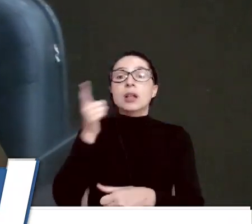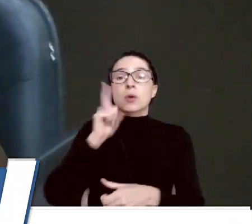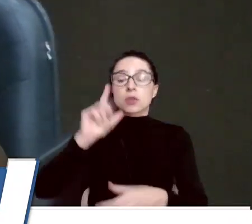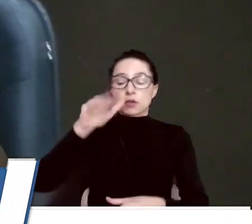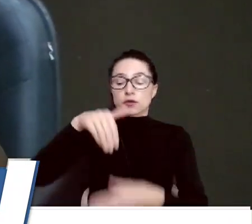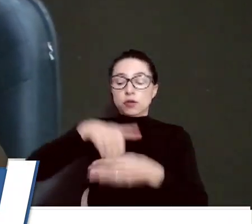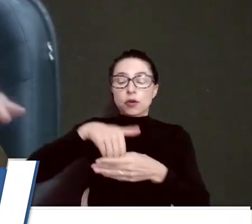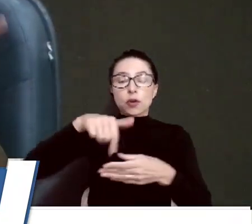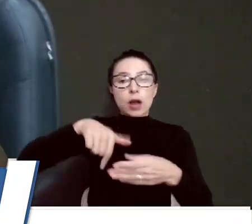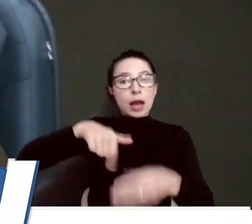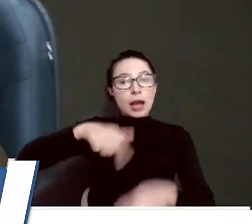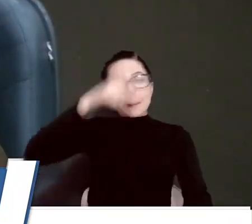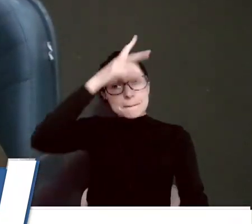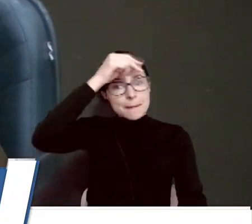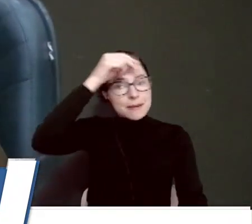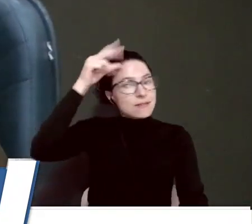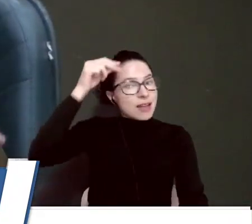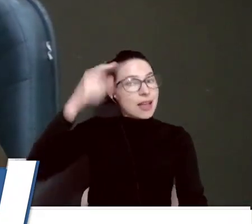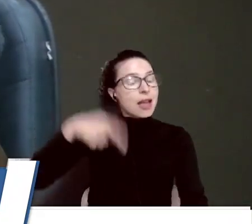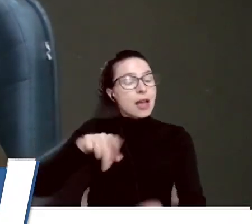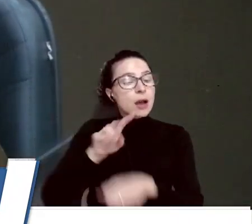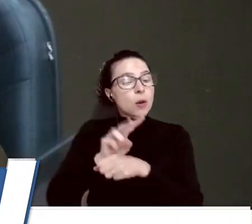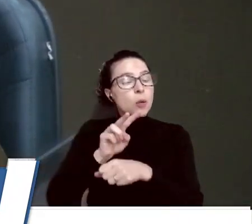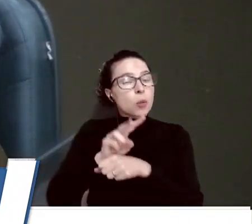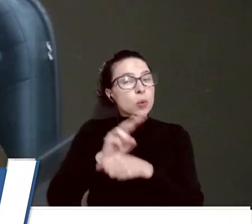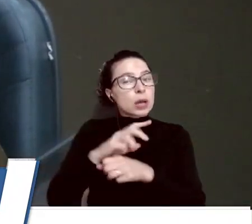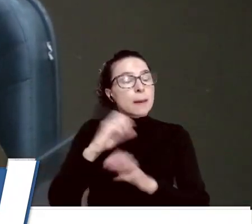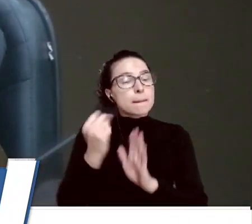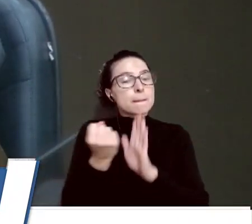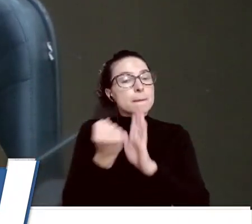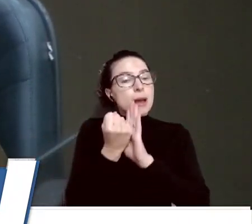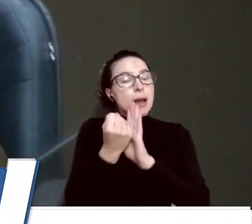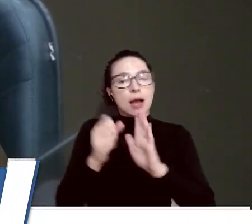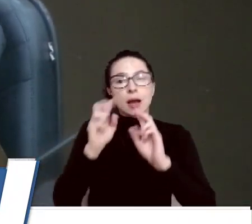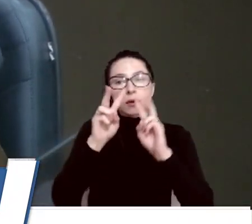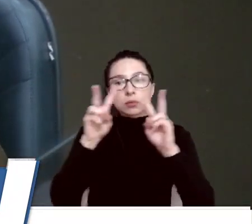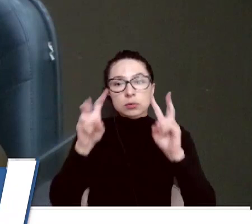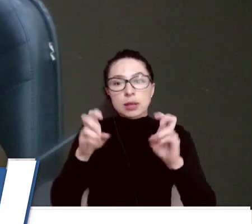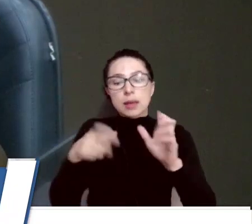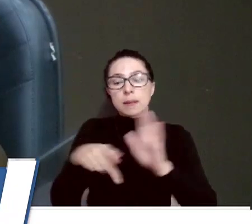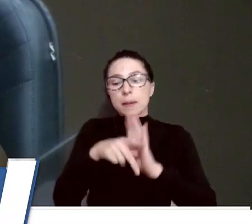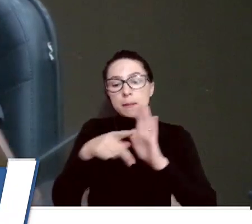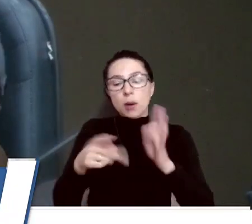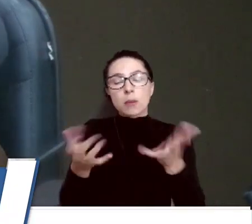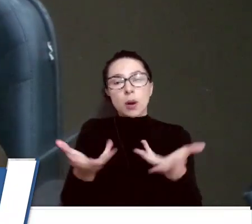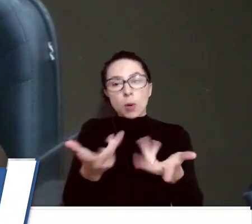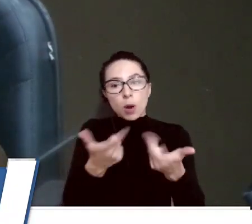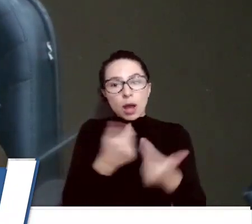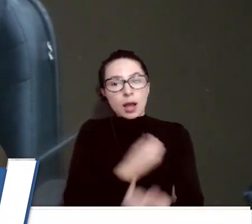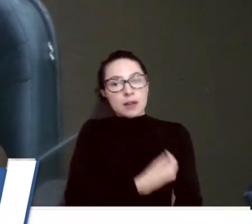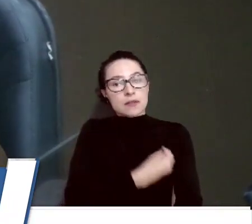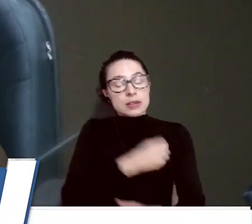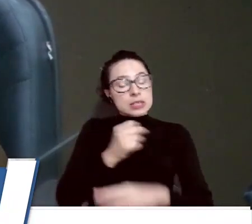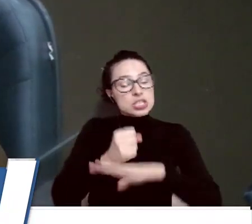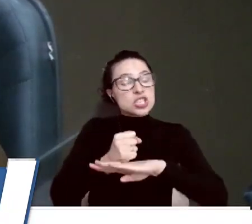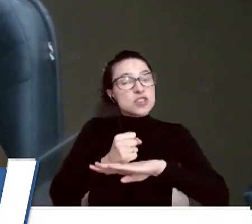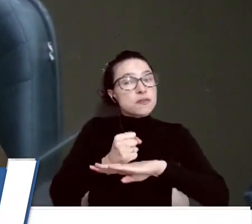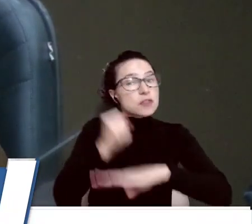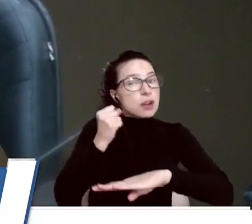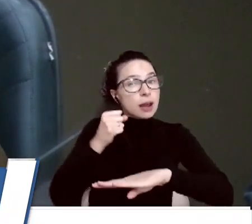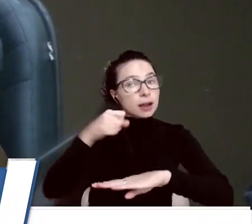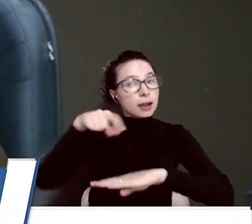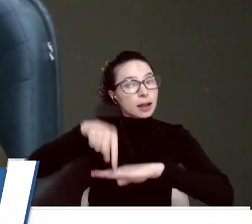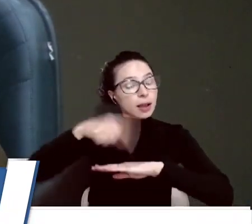prefeito para cuidar do patrimônio, para cuidar das questões relativas à qualidade de vida do povo de